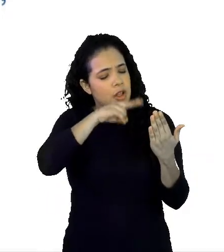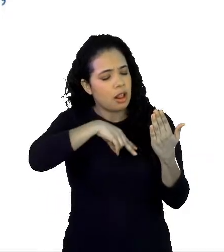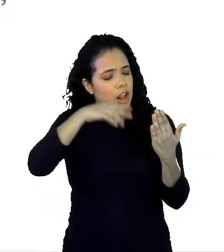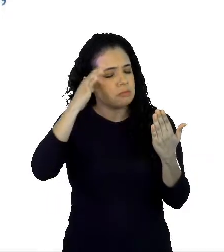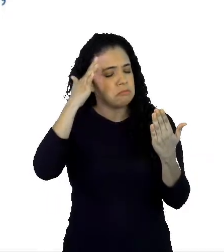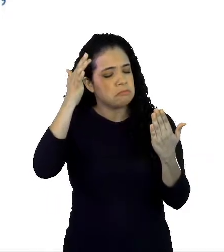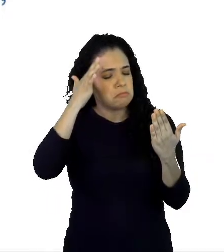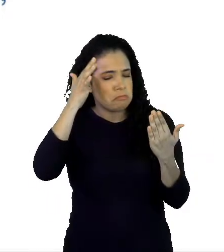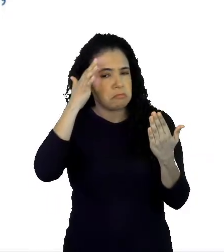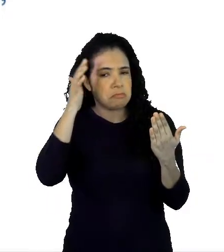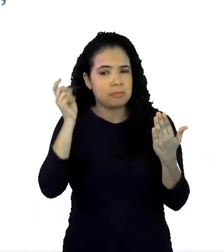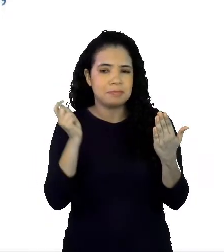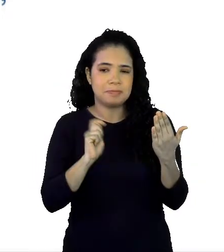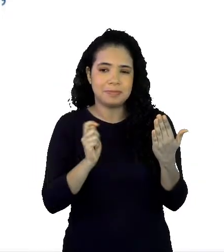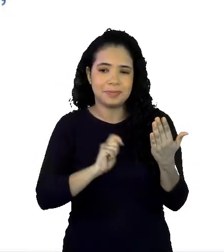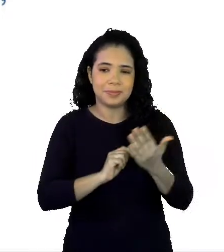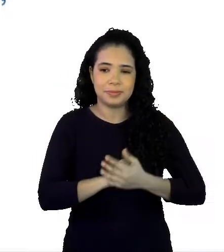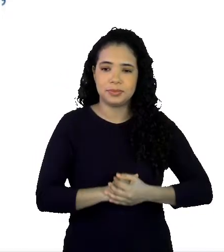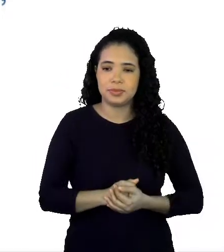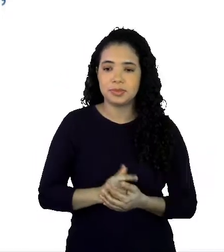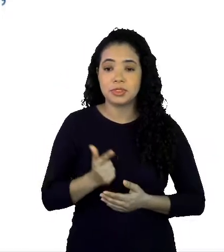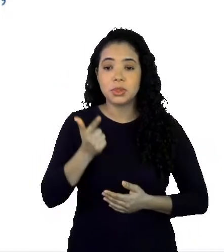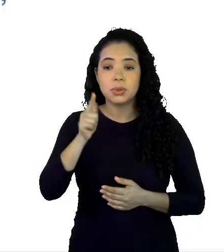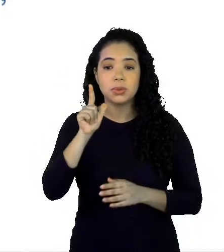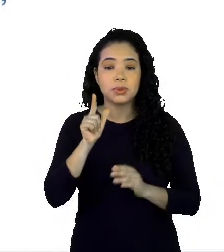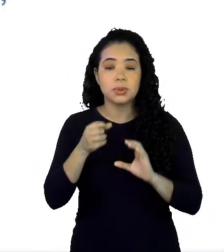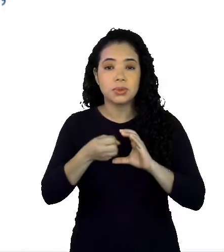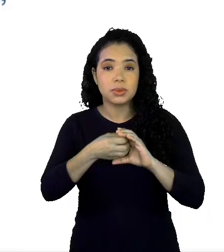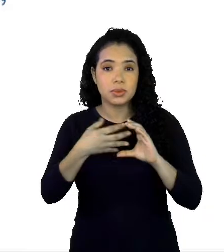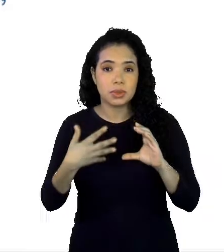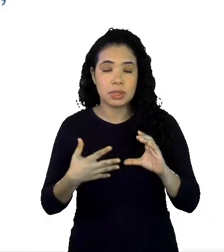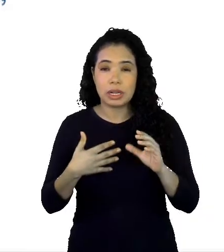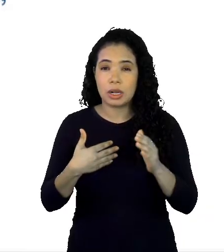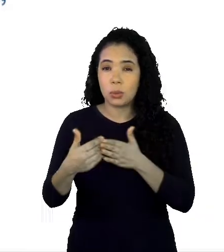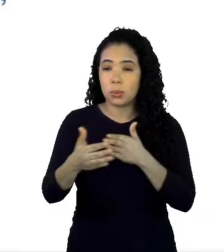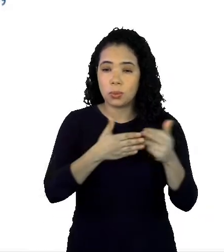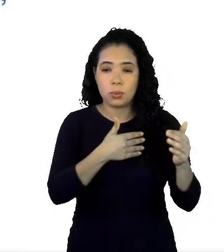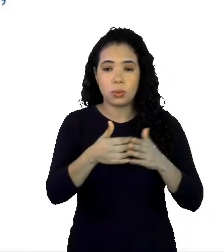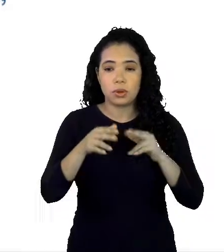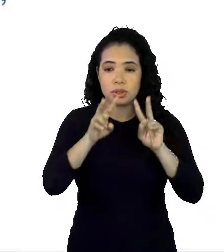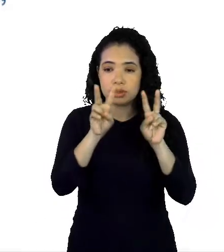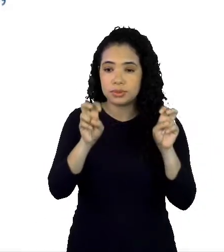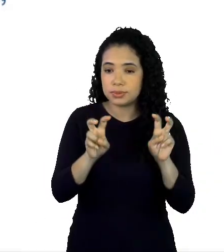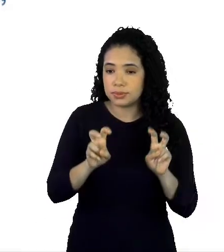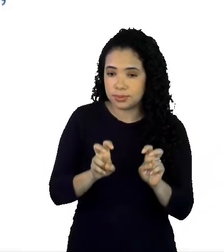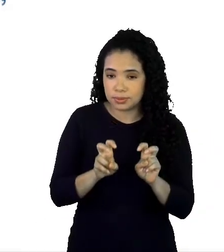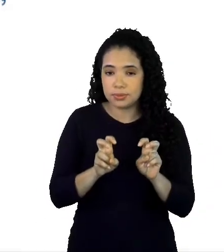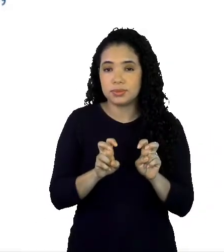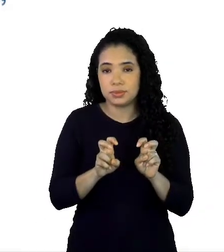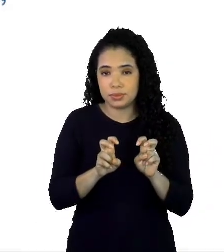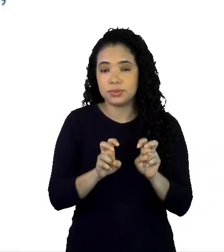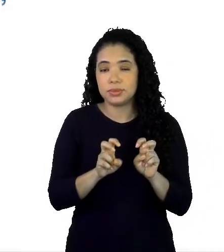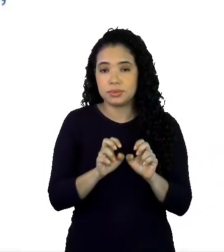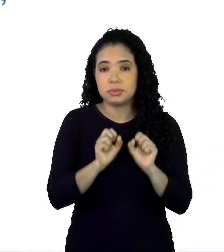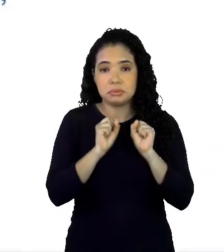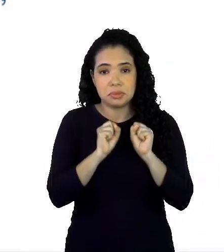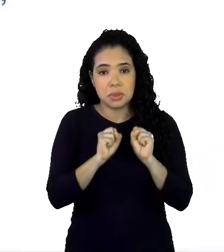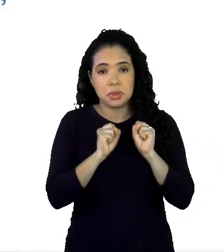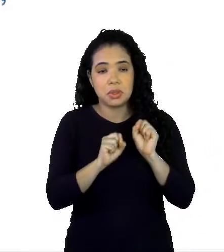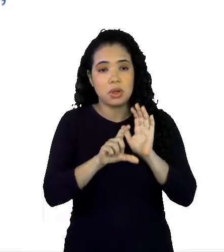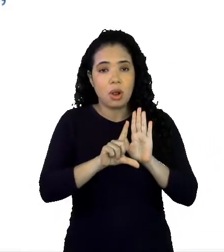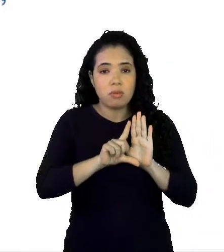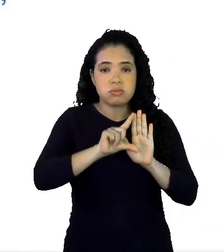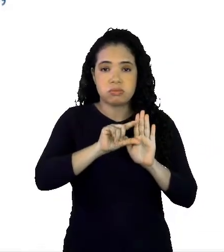leitor. A outra característica: qualquer assunto pode ser inspiração para um bom miniconto.